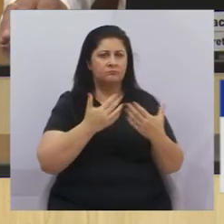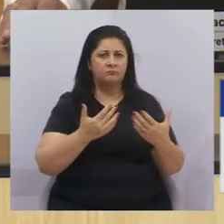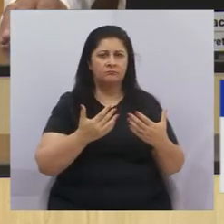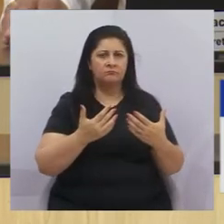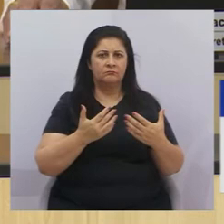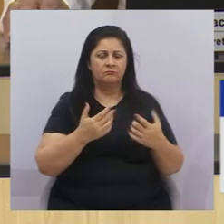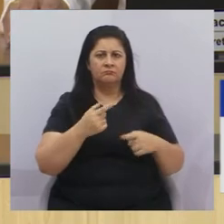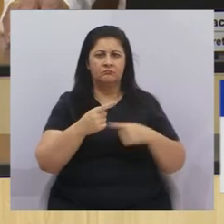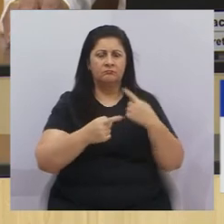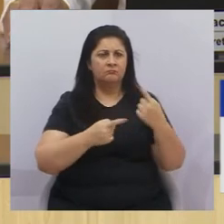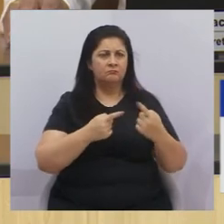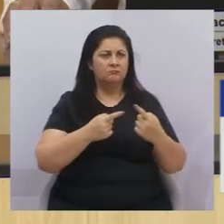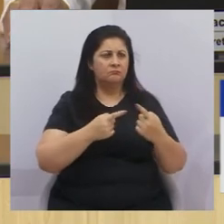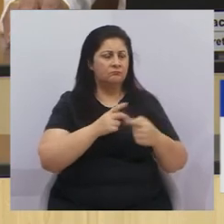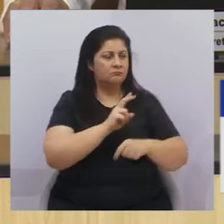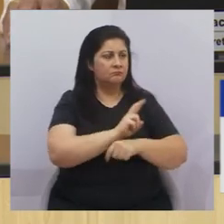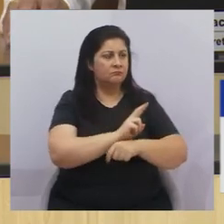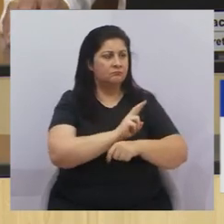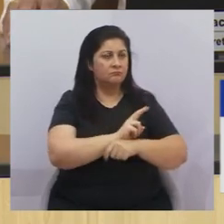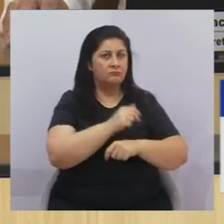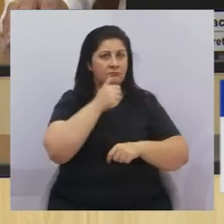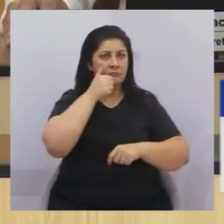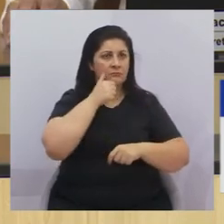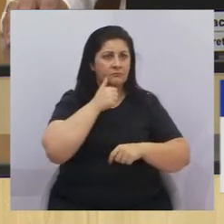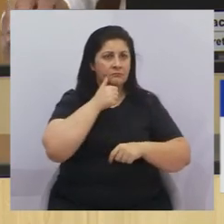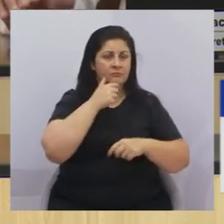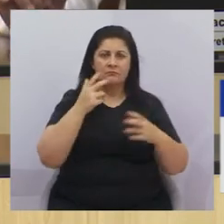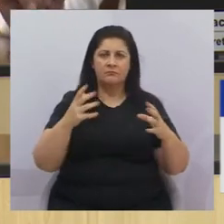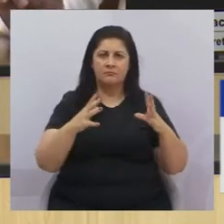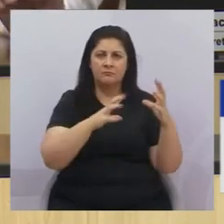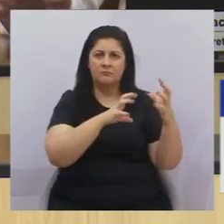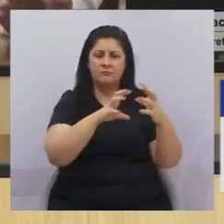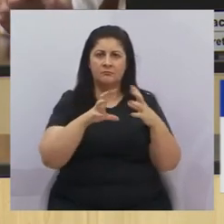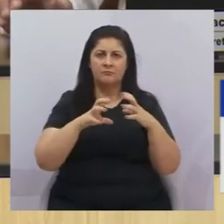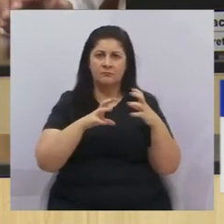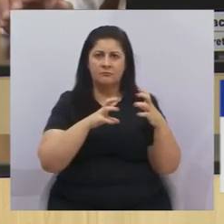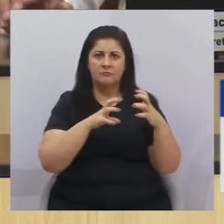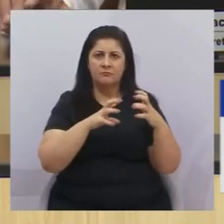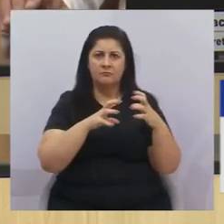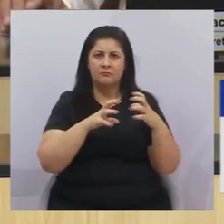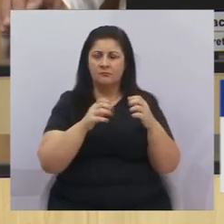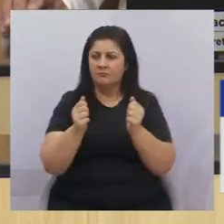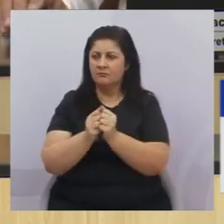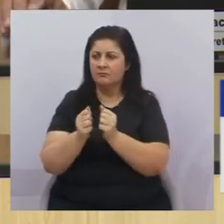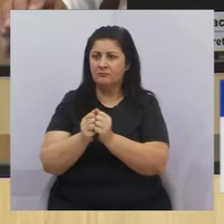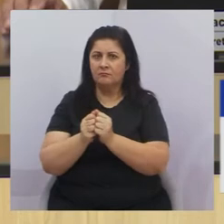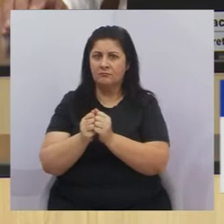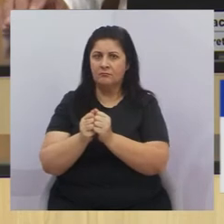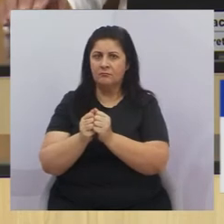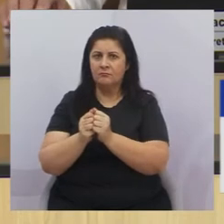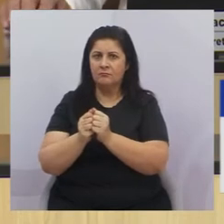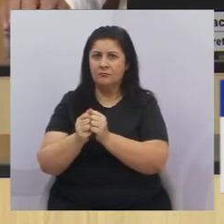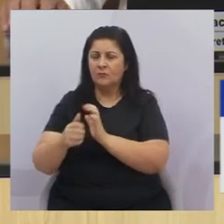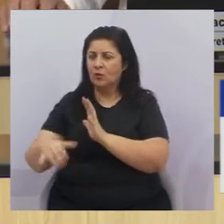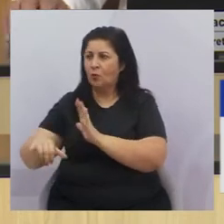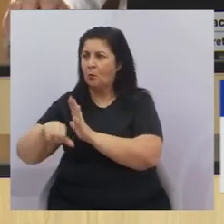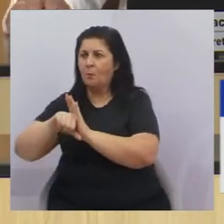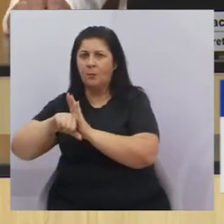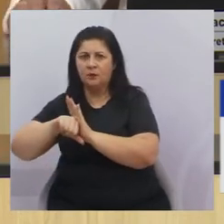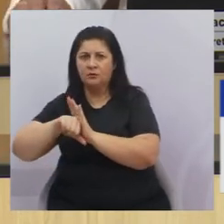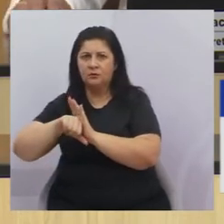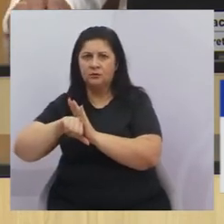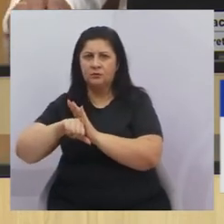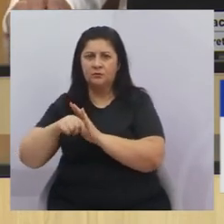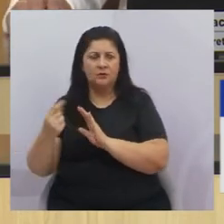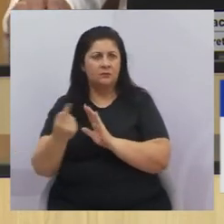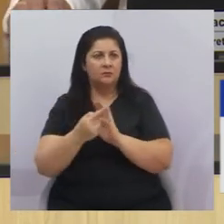defesa, senhor presidente, daquela senhorinha, numa briga com um bandido, ele fere o bandido, aí